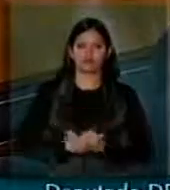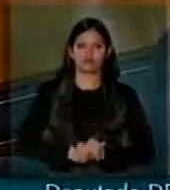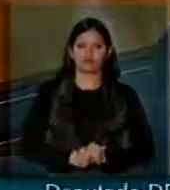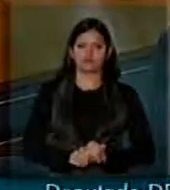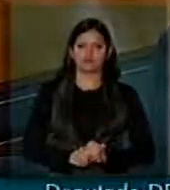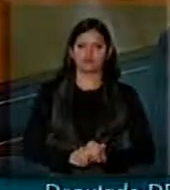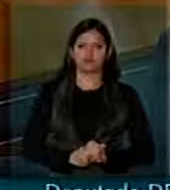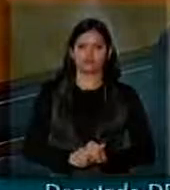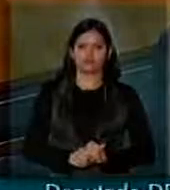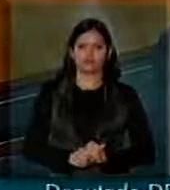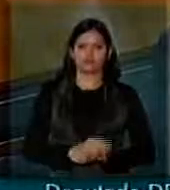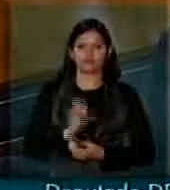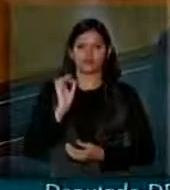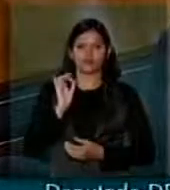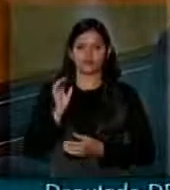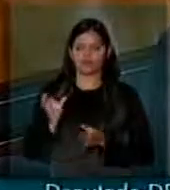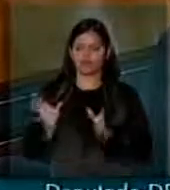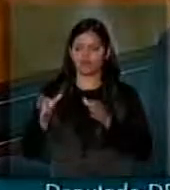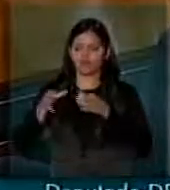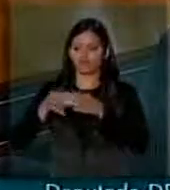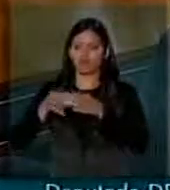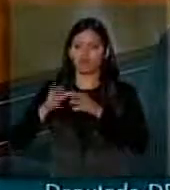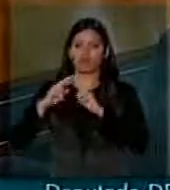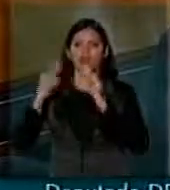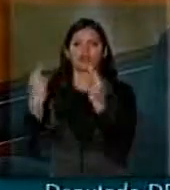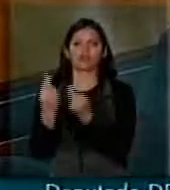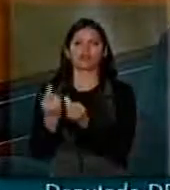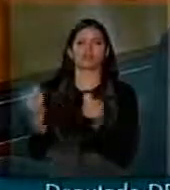só com essa audiência, ainda